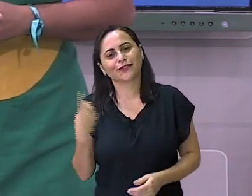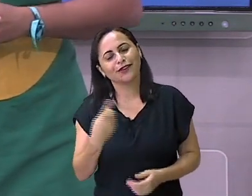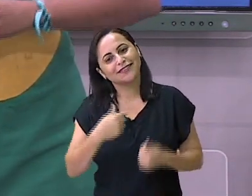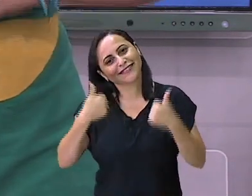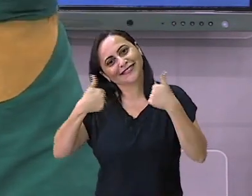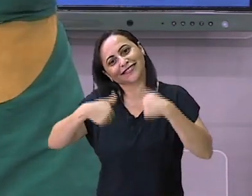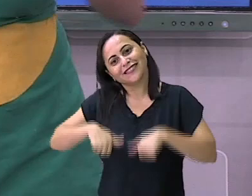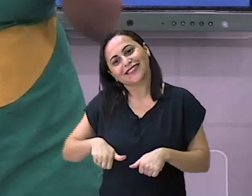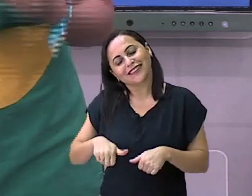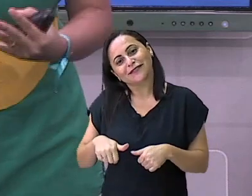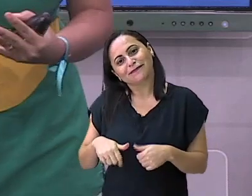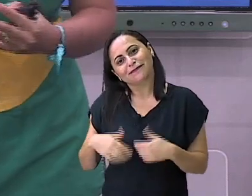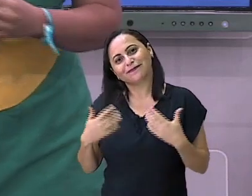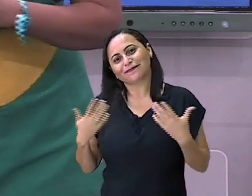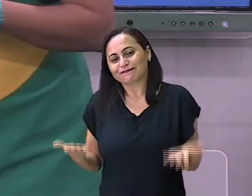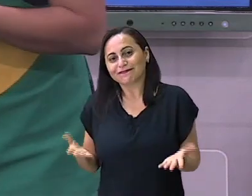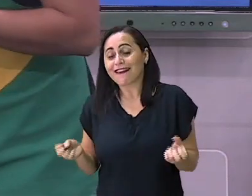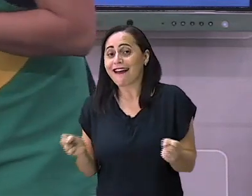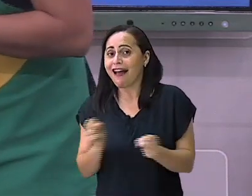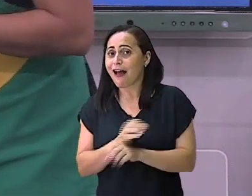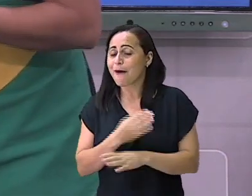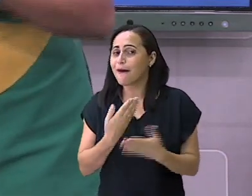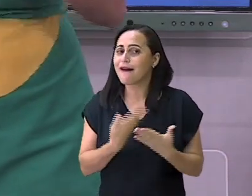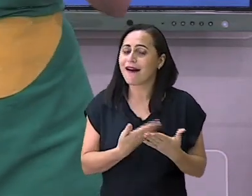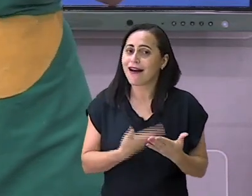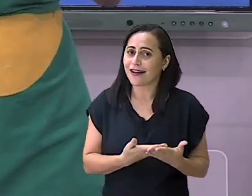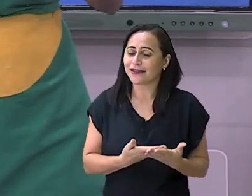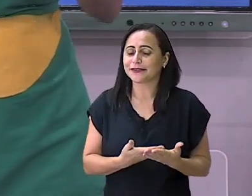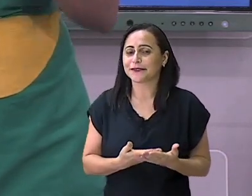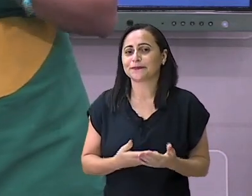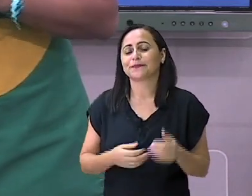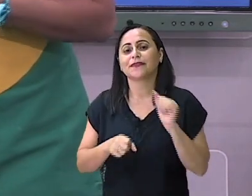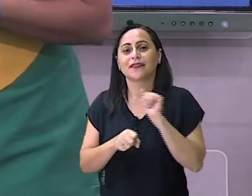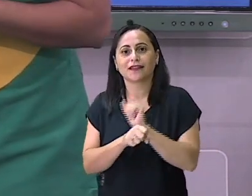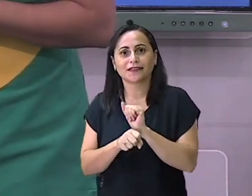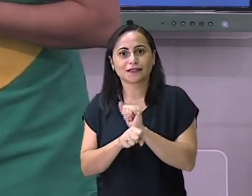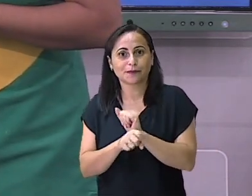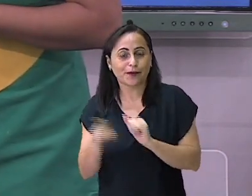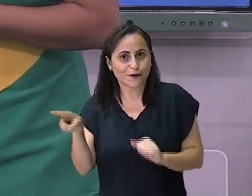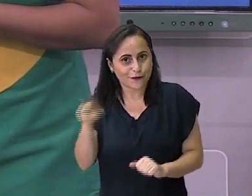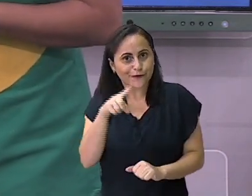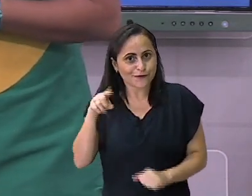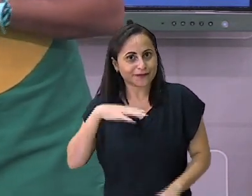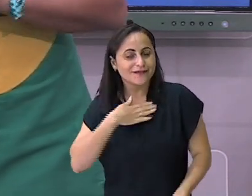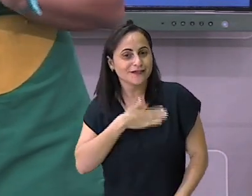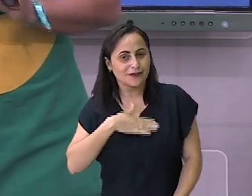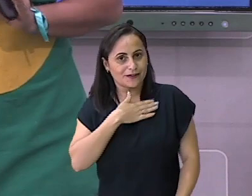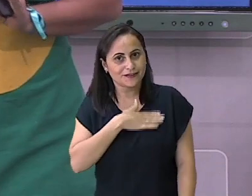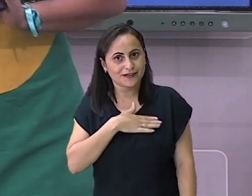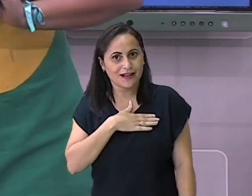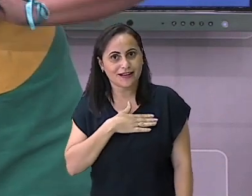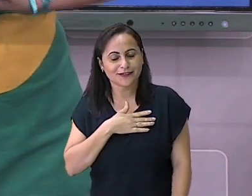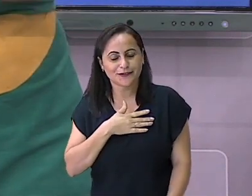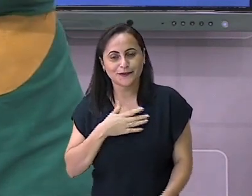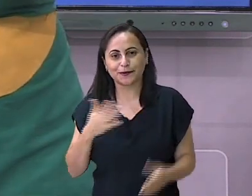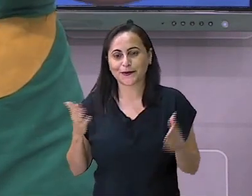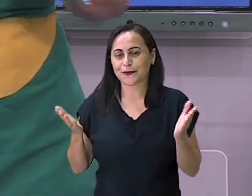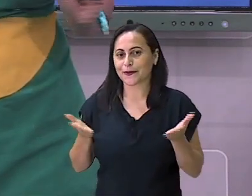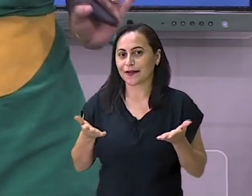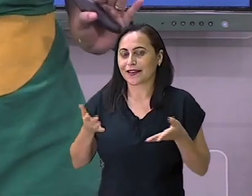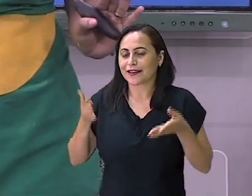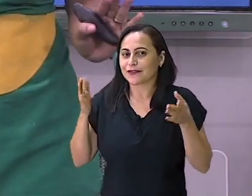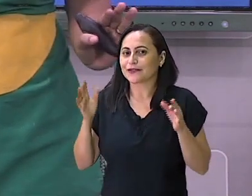aqui. Eu espero, professora Karina, que todos eles tenham gostado, porque este momento foi preparado